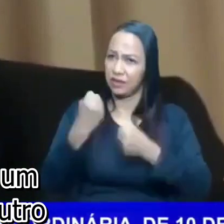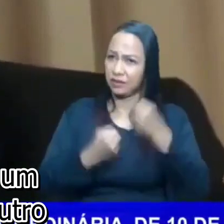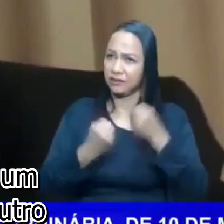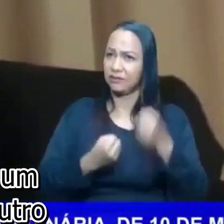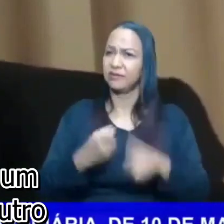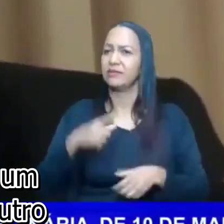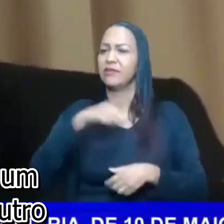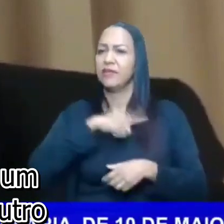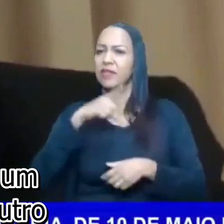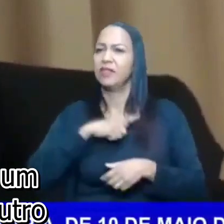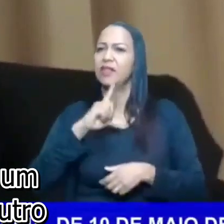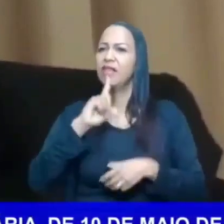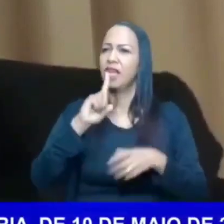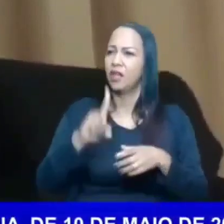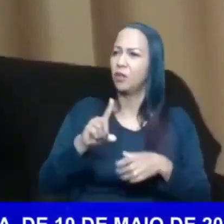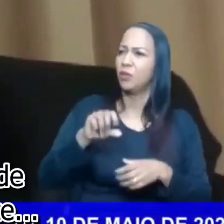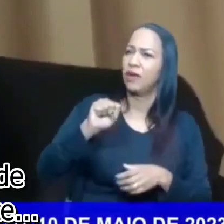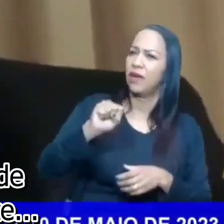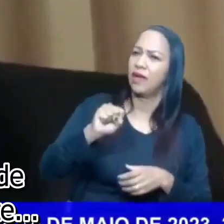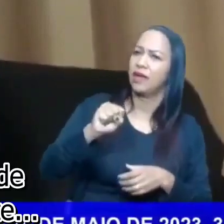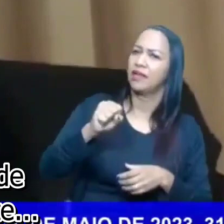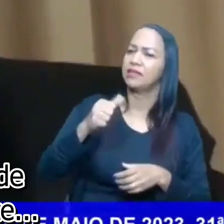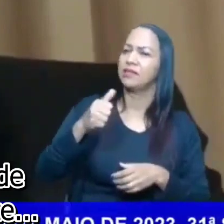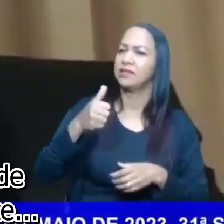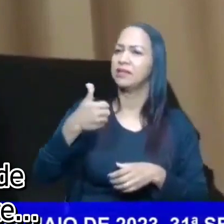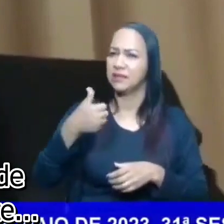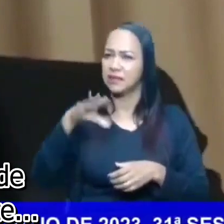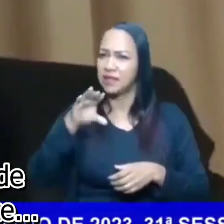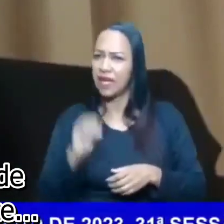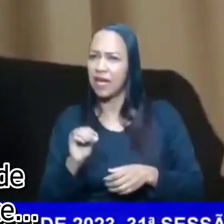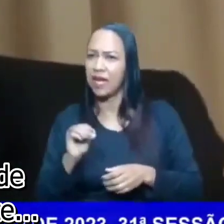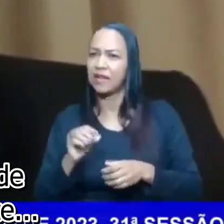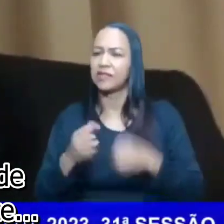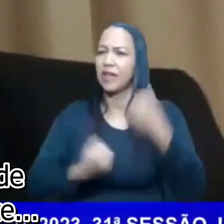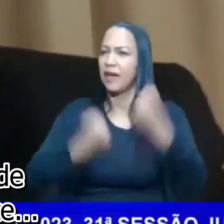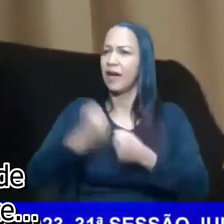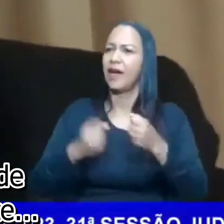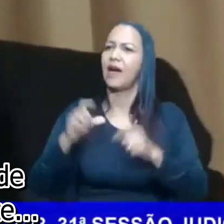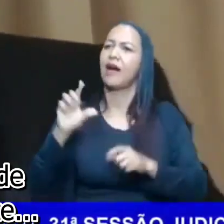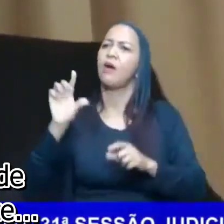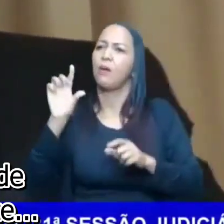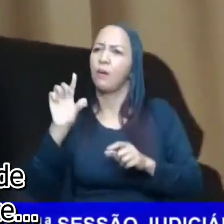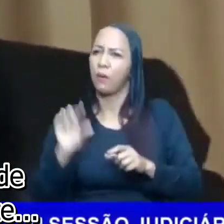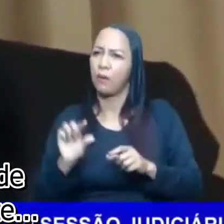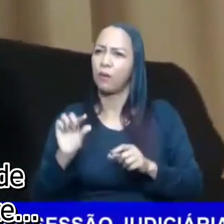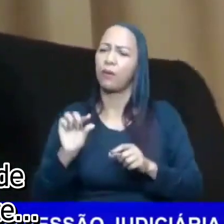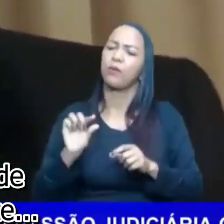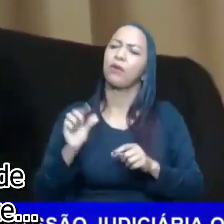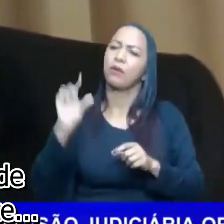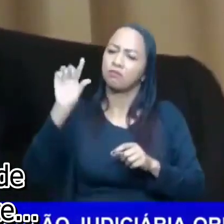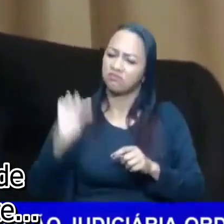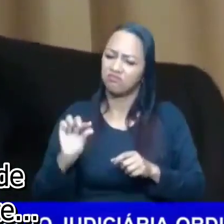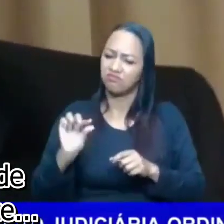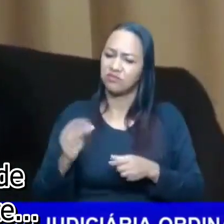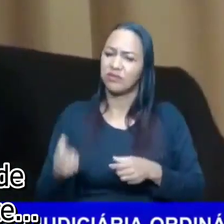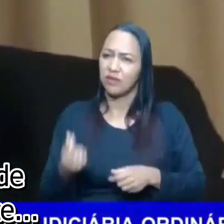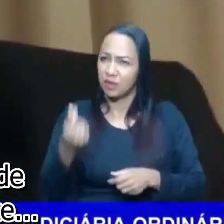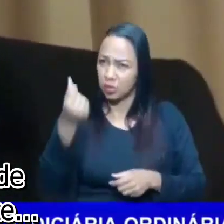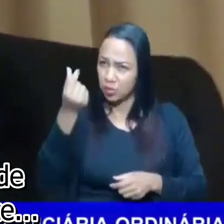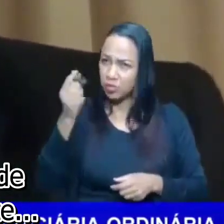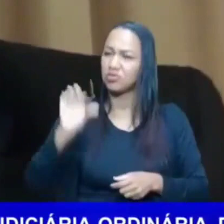um S10 e por um período longo, outro é um veículo menor, um veículo de passeio. Então, são valores que realmente